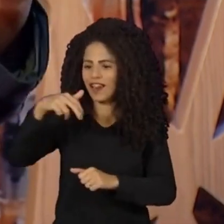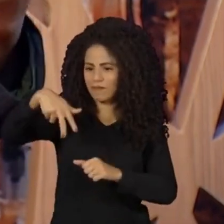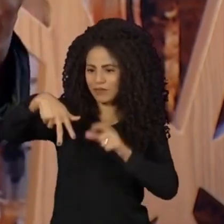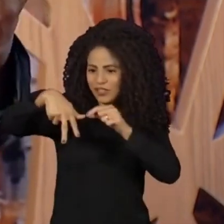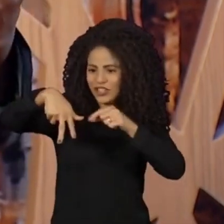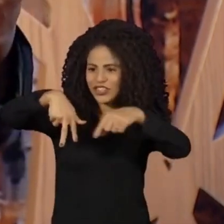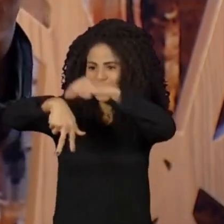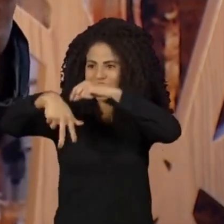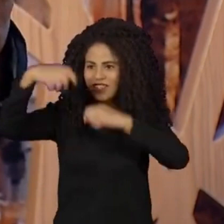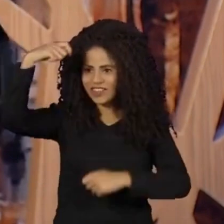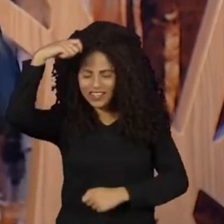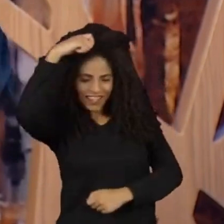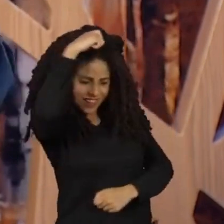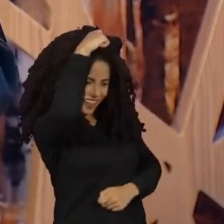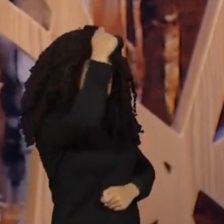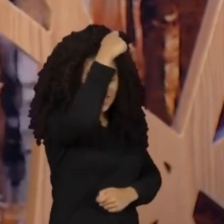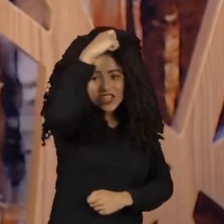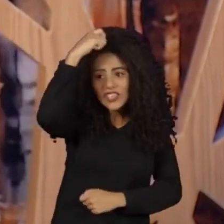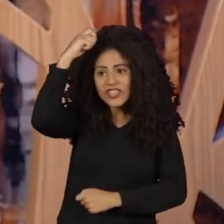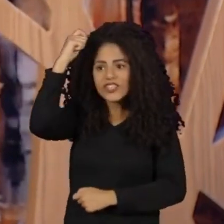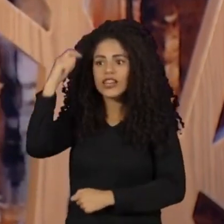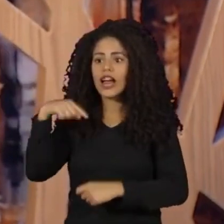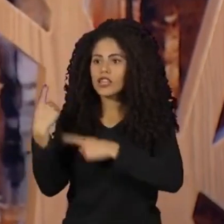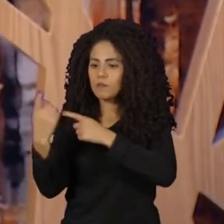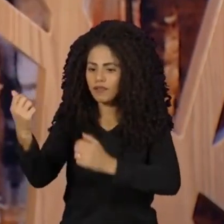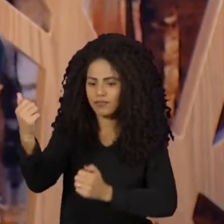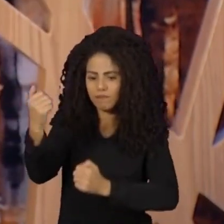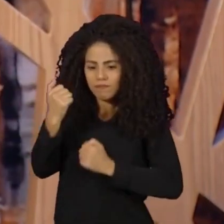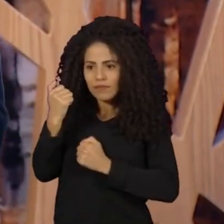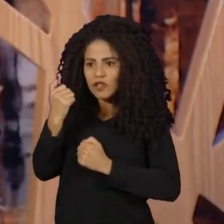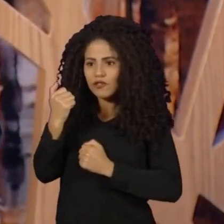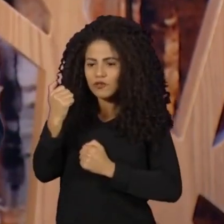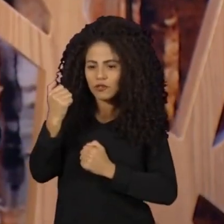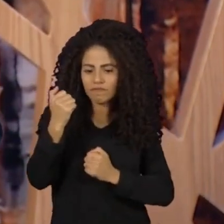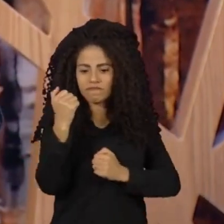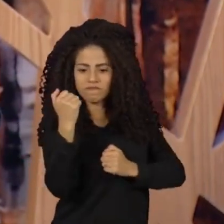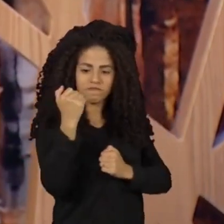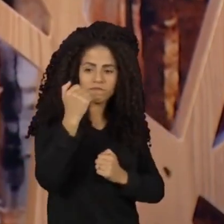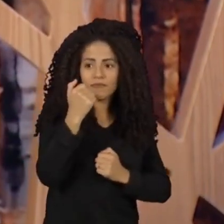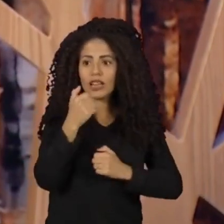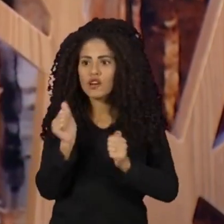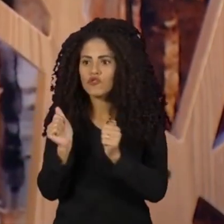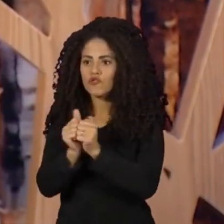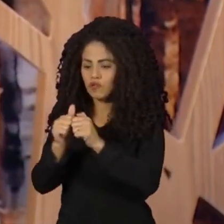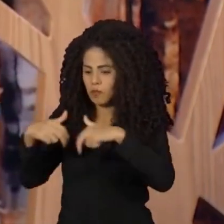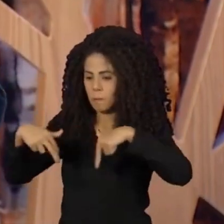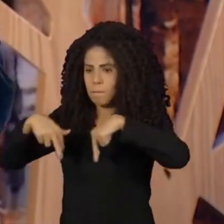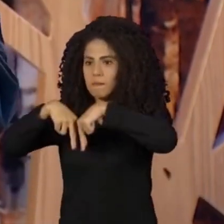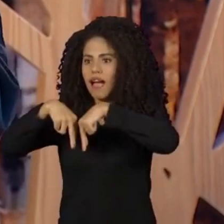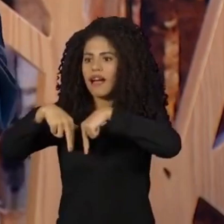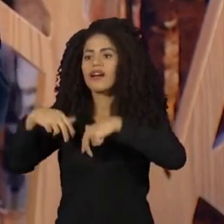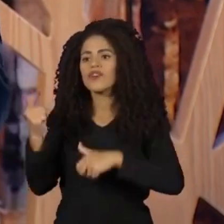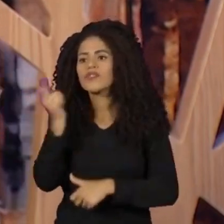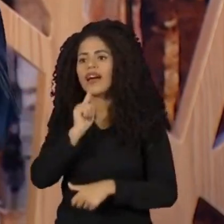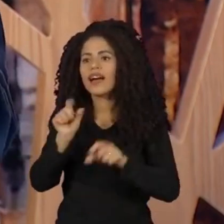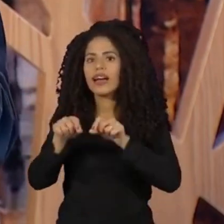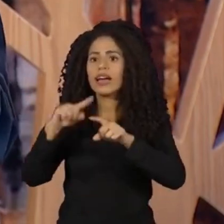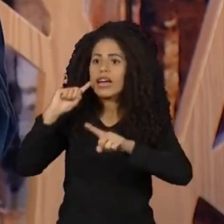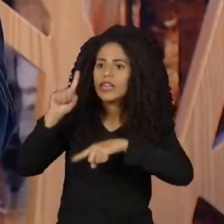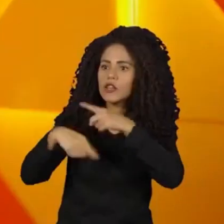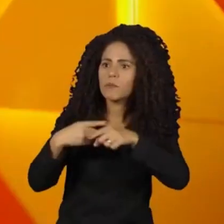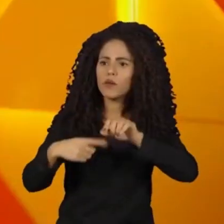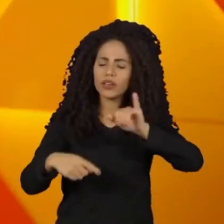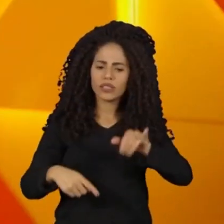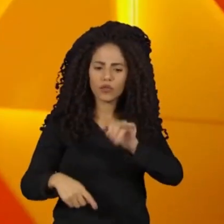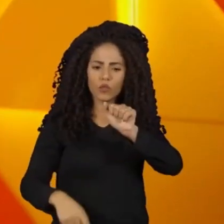e voltava dançar agarradinho de novo com a evolução com a mudança dos ritmos que veio chegando o Jazz é a configuração